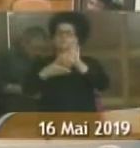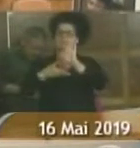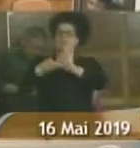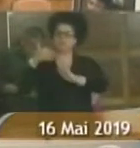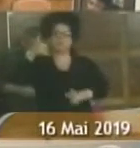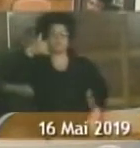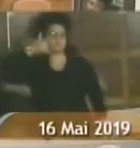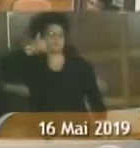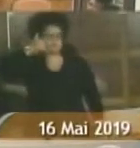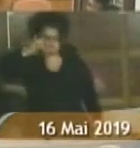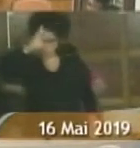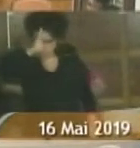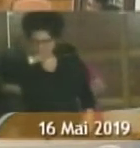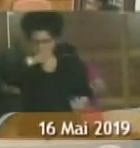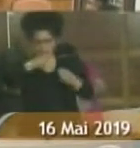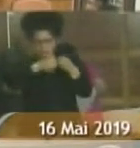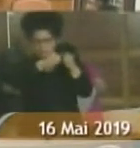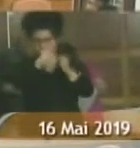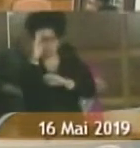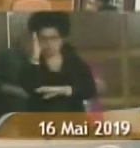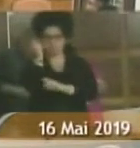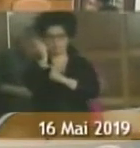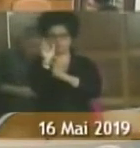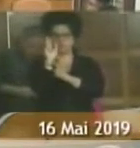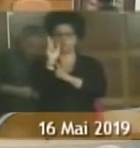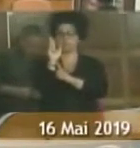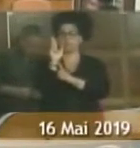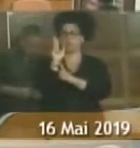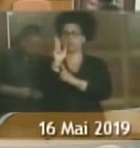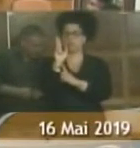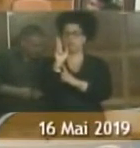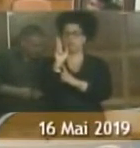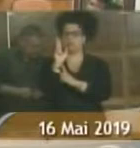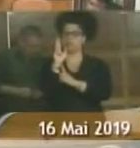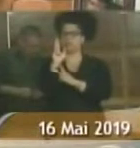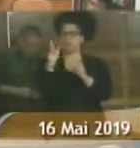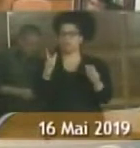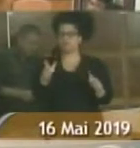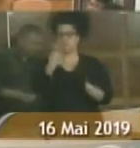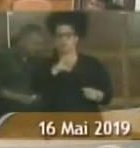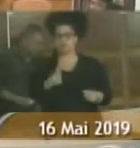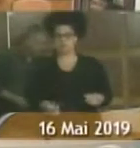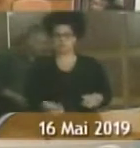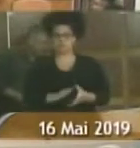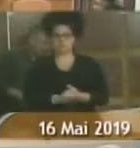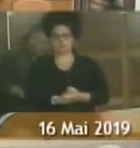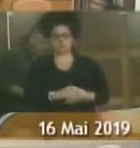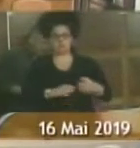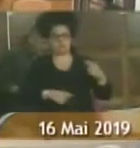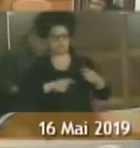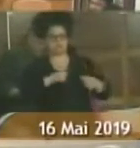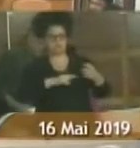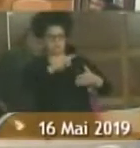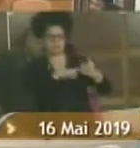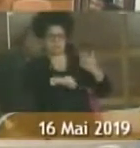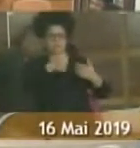orelhões próximo ao bar e restaurante Marisol, na estrada Vereador Benedito Adelino, no bairro Retiro. E em discussão, o único requerimento